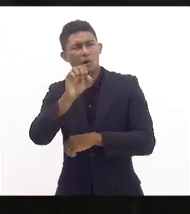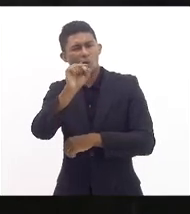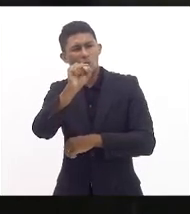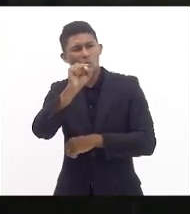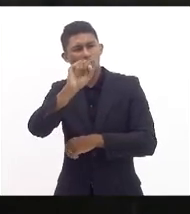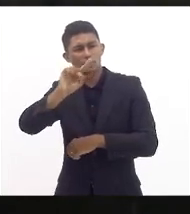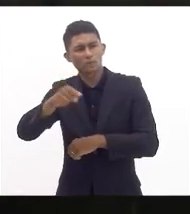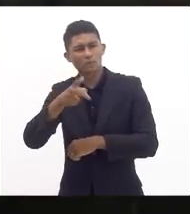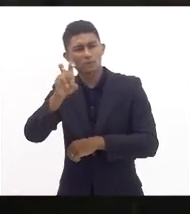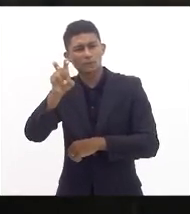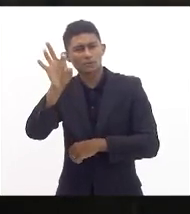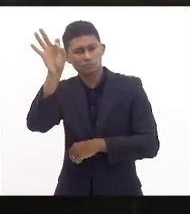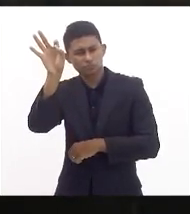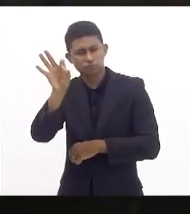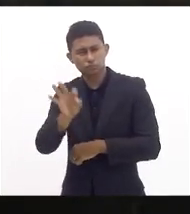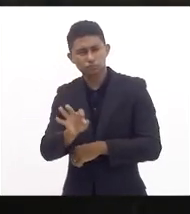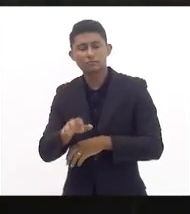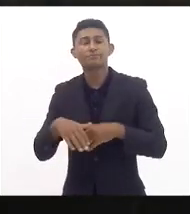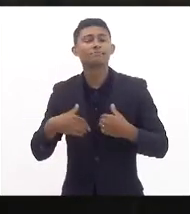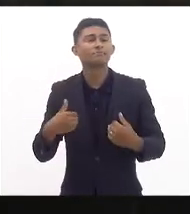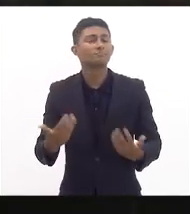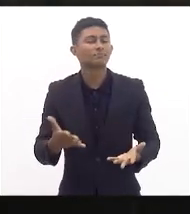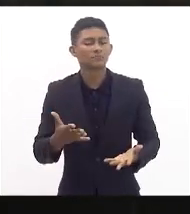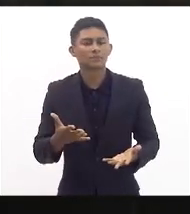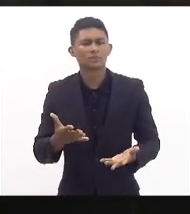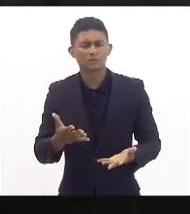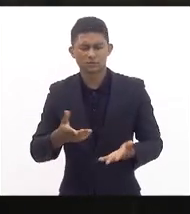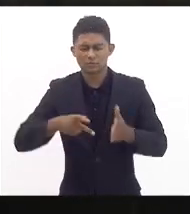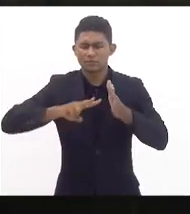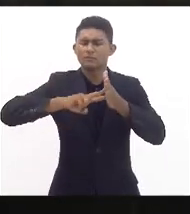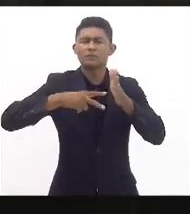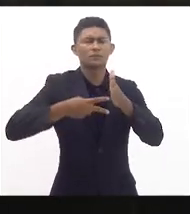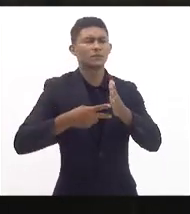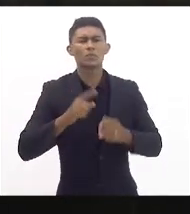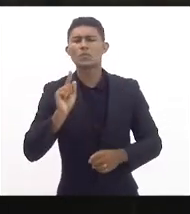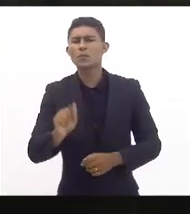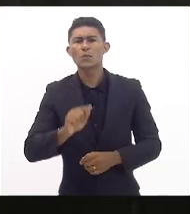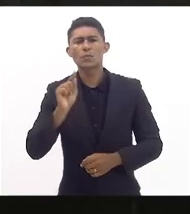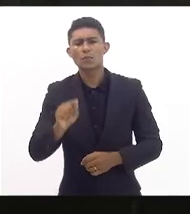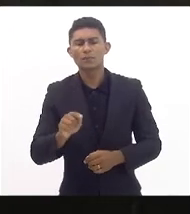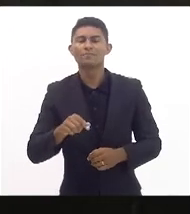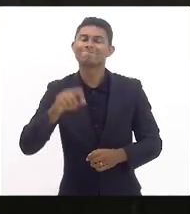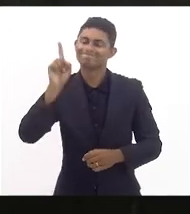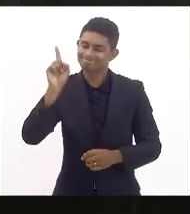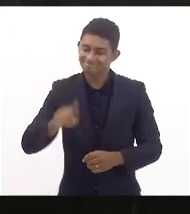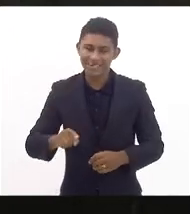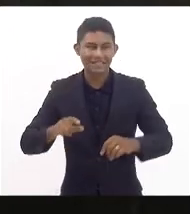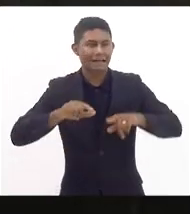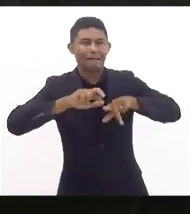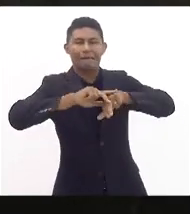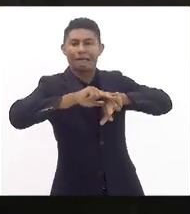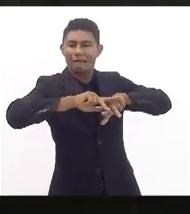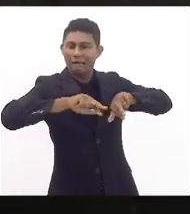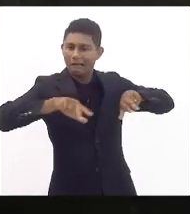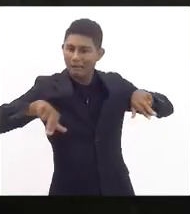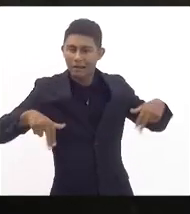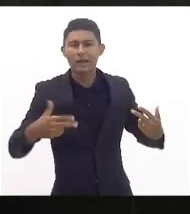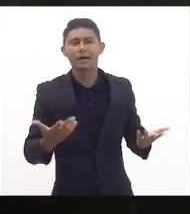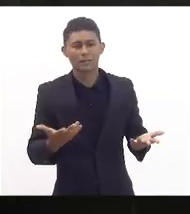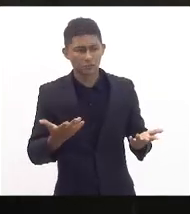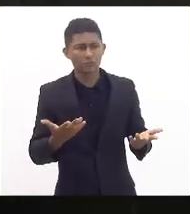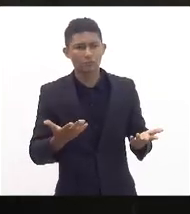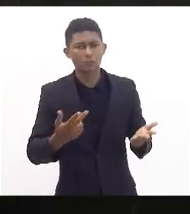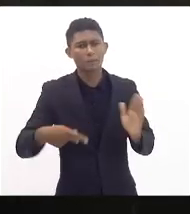8,5%, o que representa que todos os produtos industrializados também